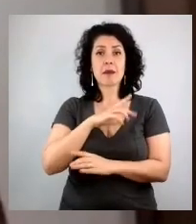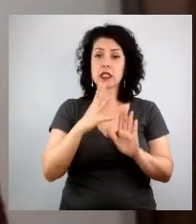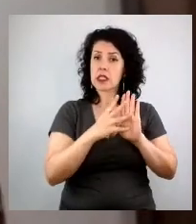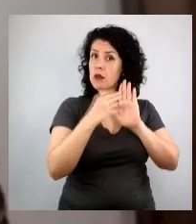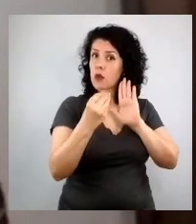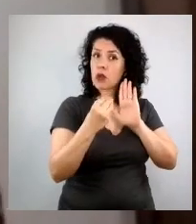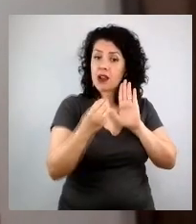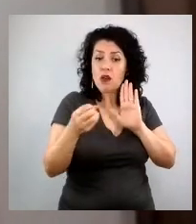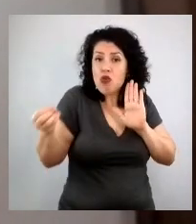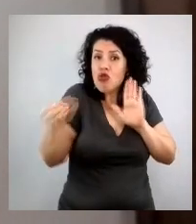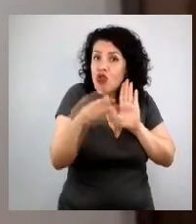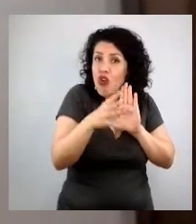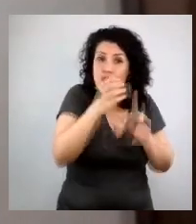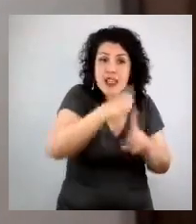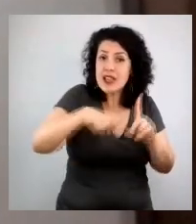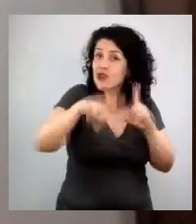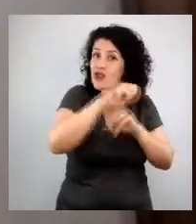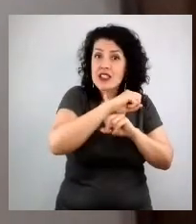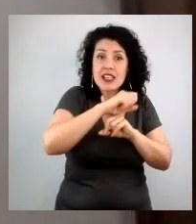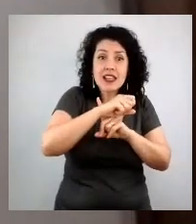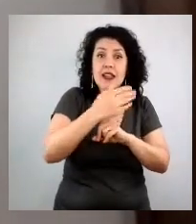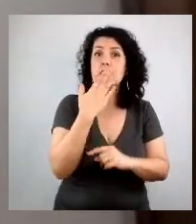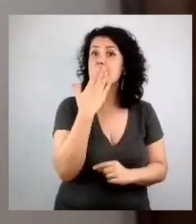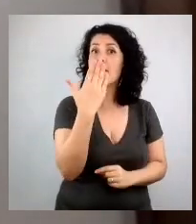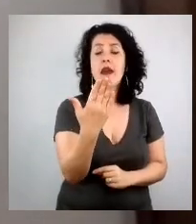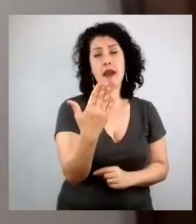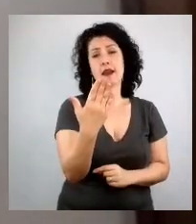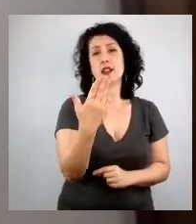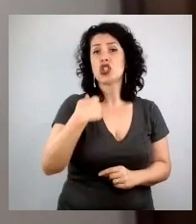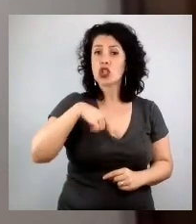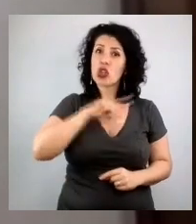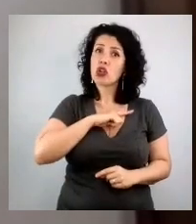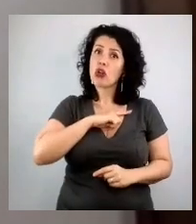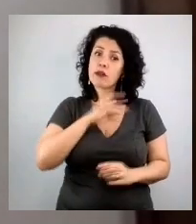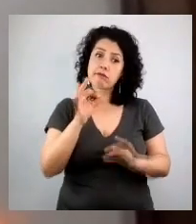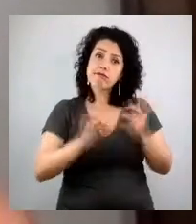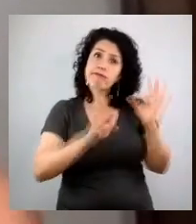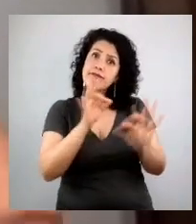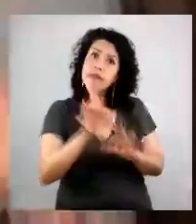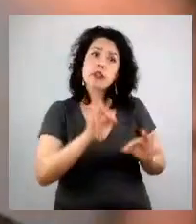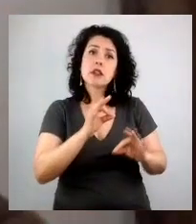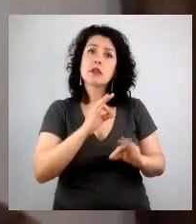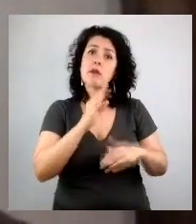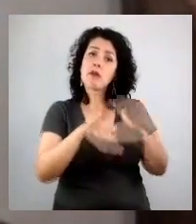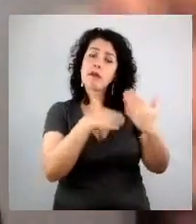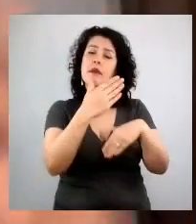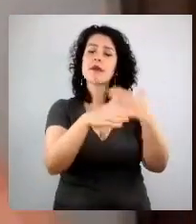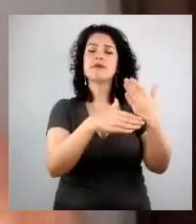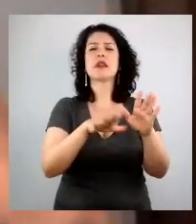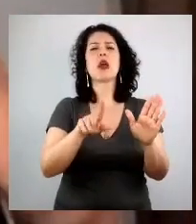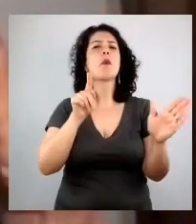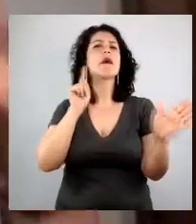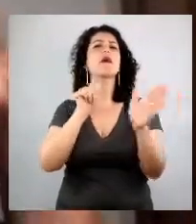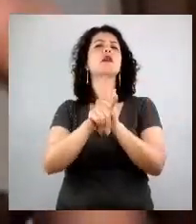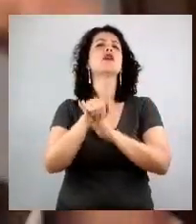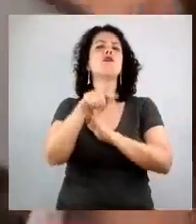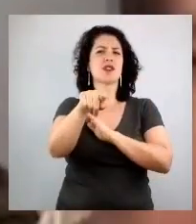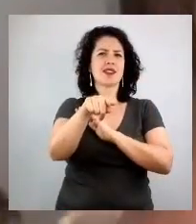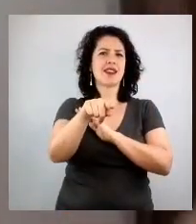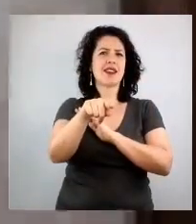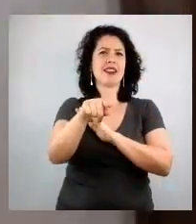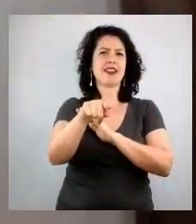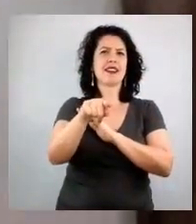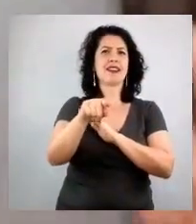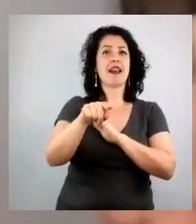gente está desenhando, que eu fico me perguntando, né? Você, que hoje está dos dois lados da moeda, você é